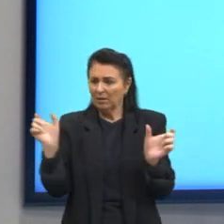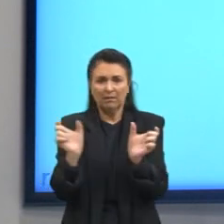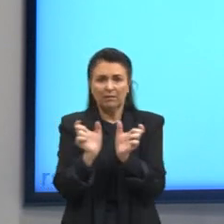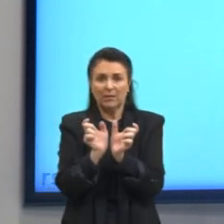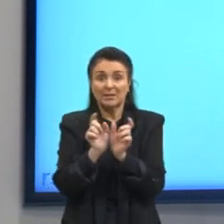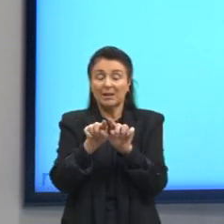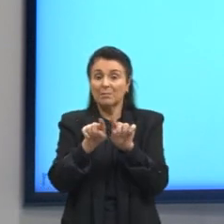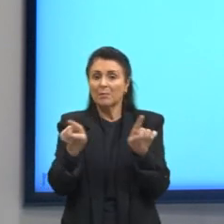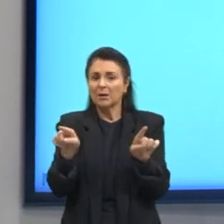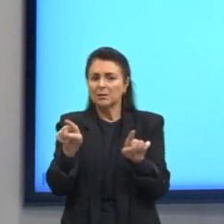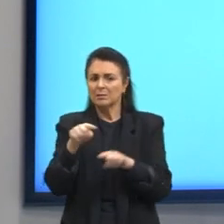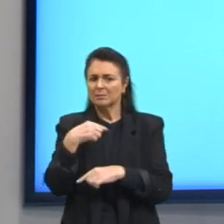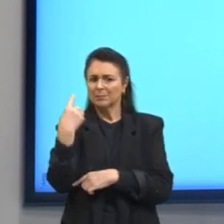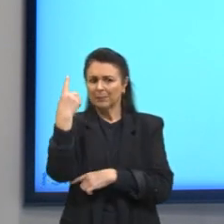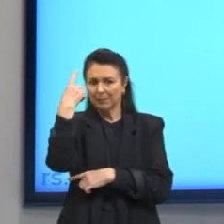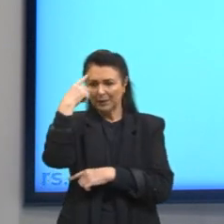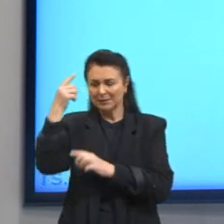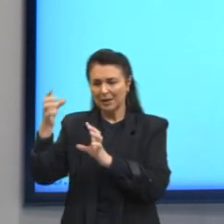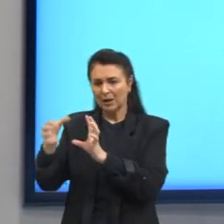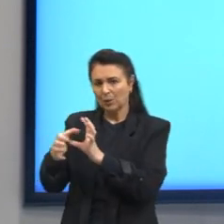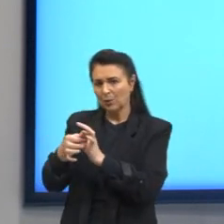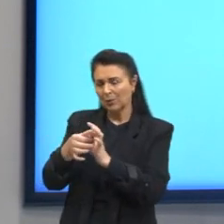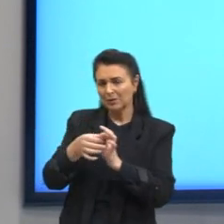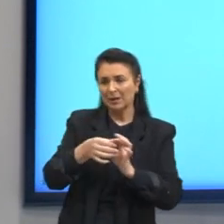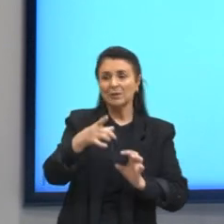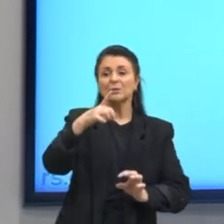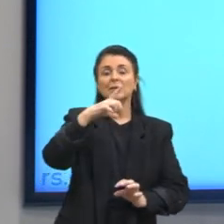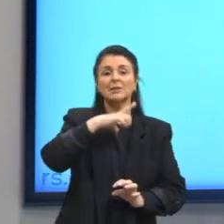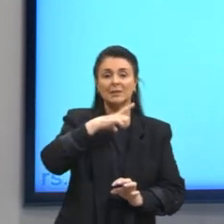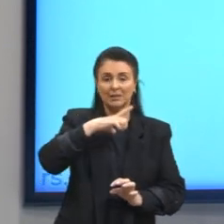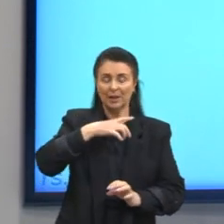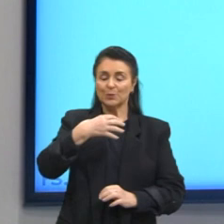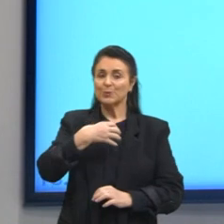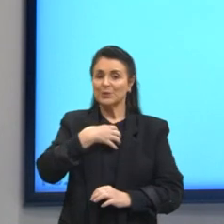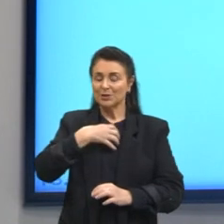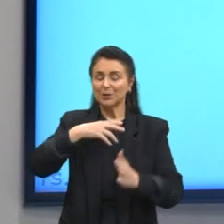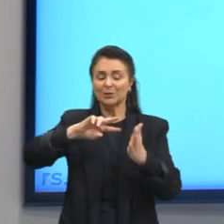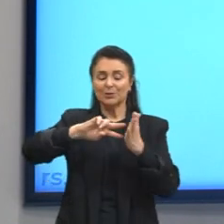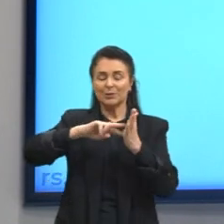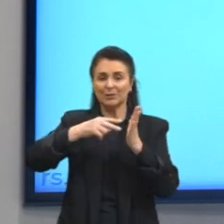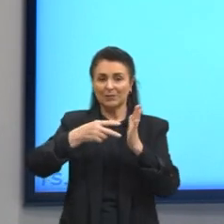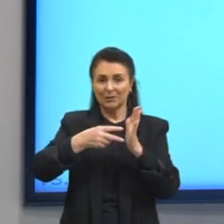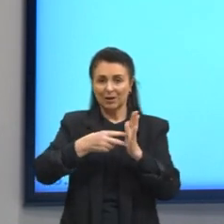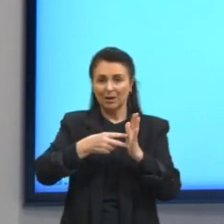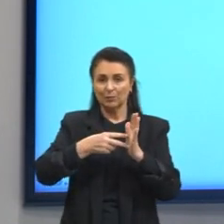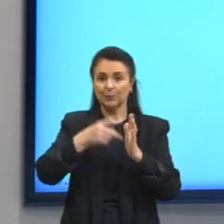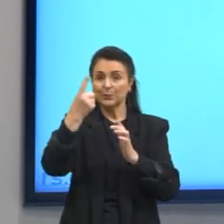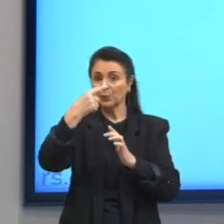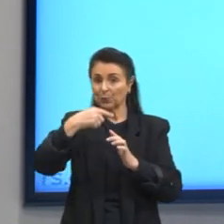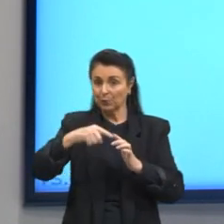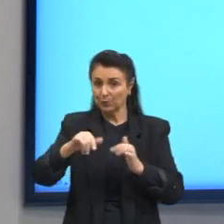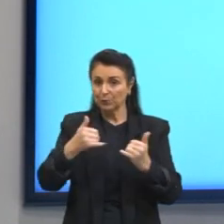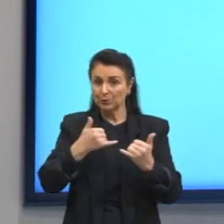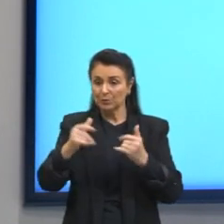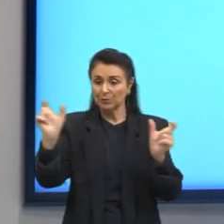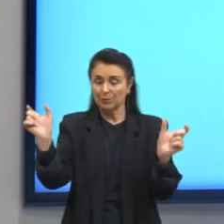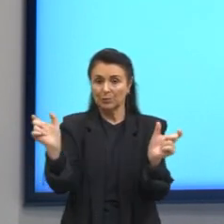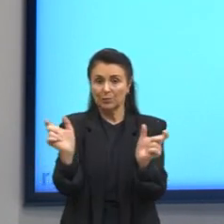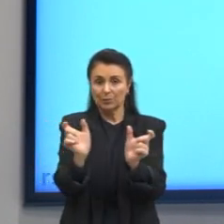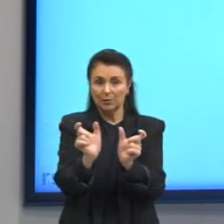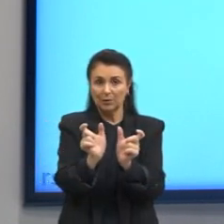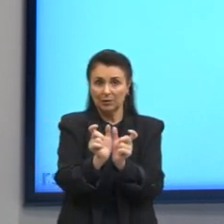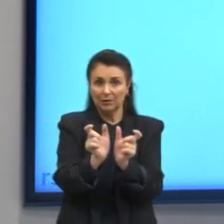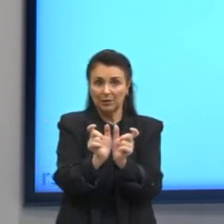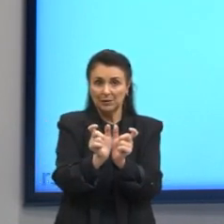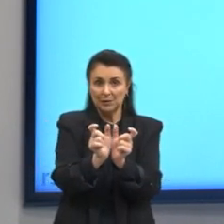Mas se a gente pensar em contexto ele possui sentindo significado outro exemplo e frases de Camilo